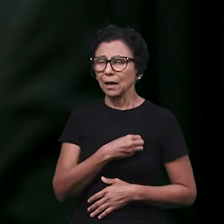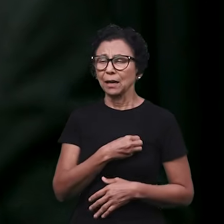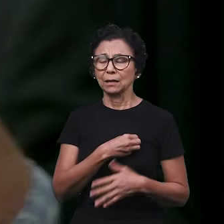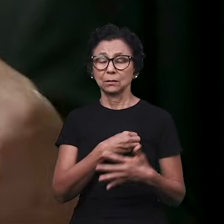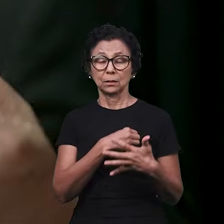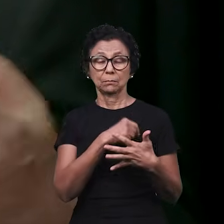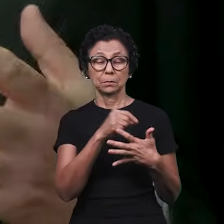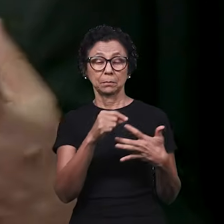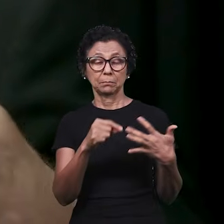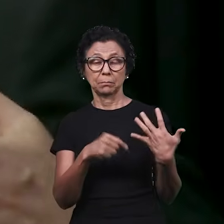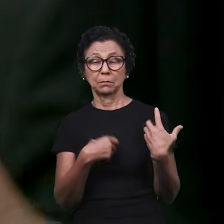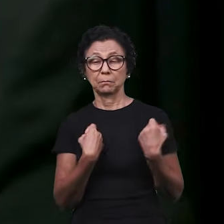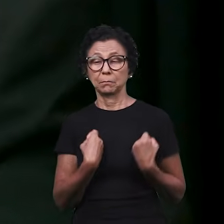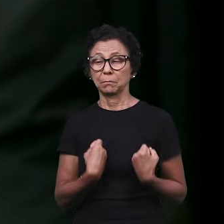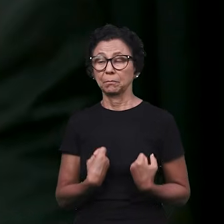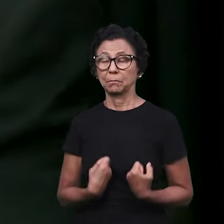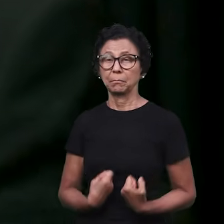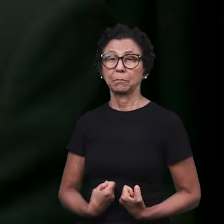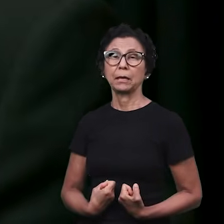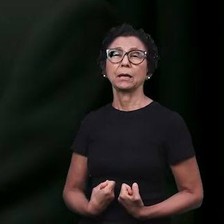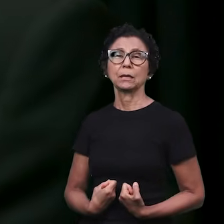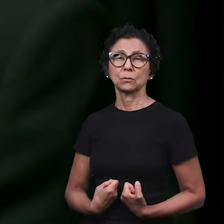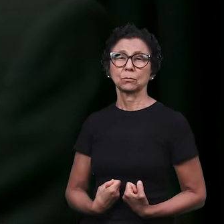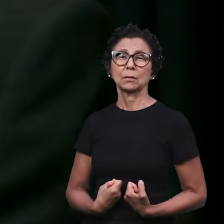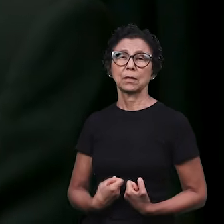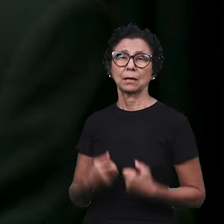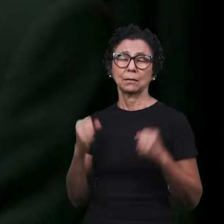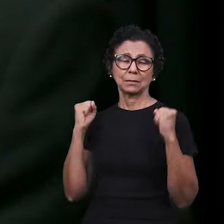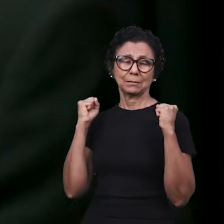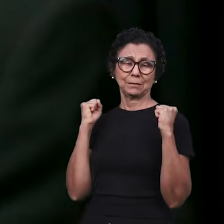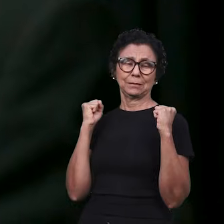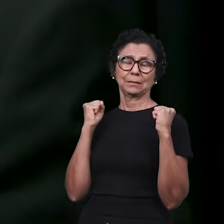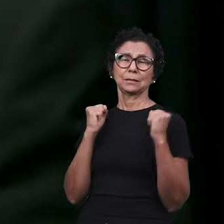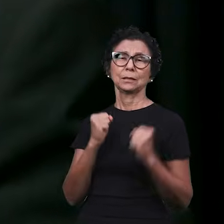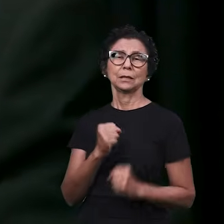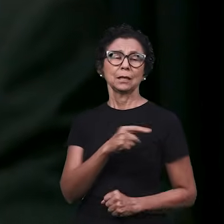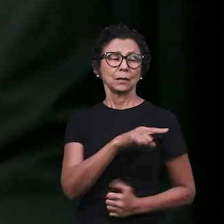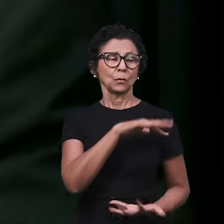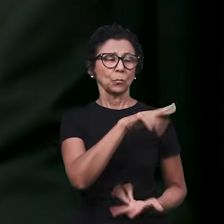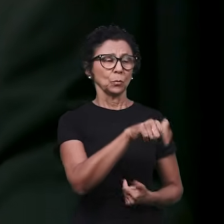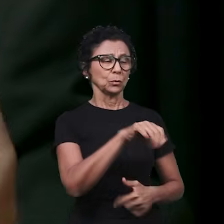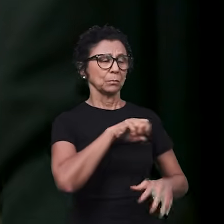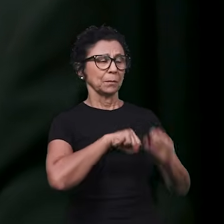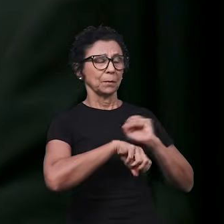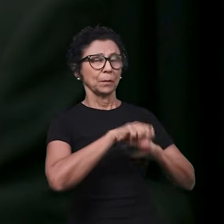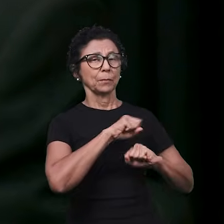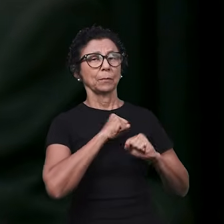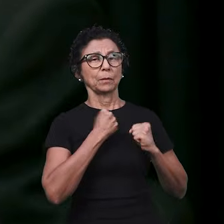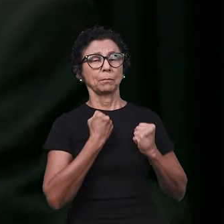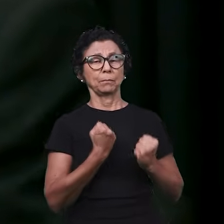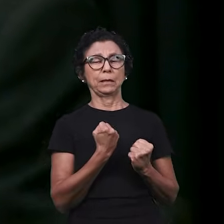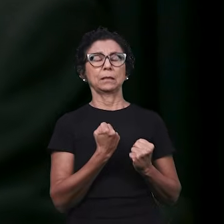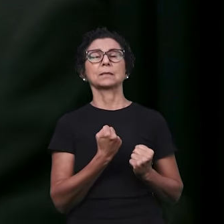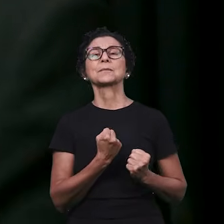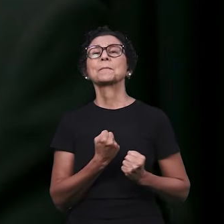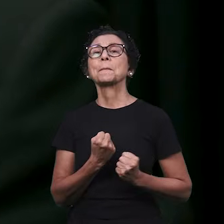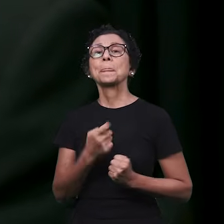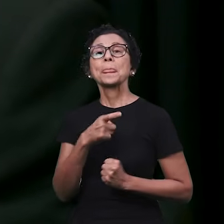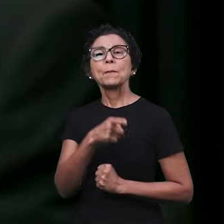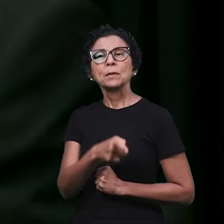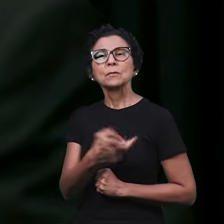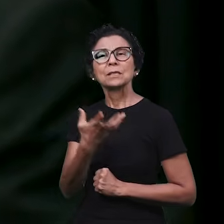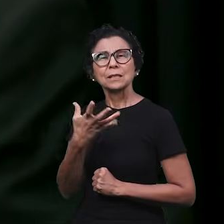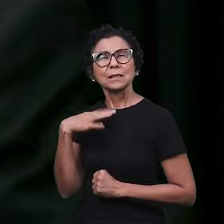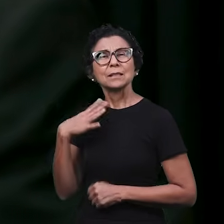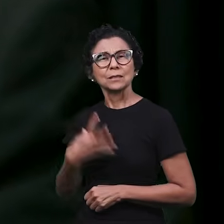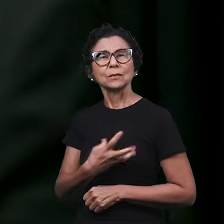as suas, né, carregando tudo aquilo que o mundo te colocou. Mas no processo da salvação, o Senhor te